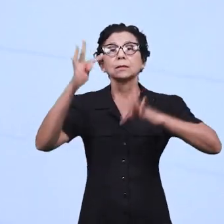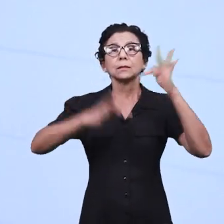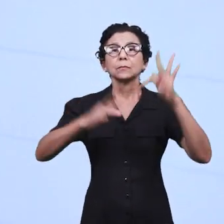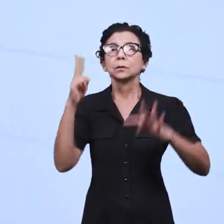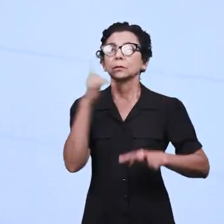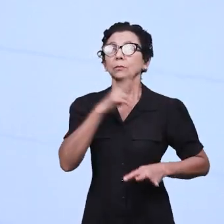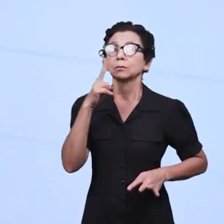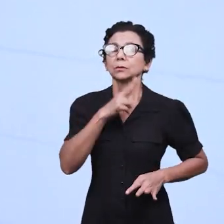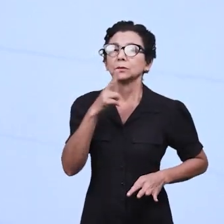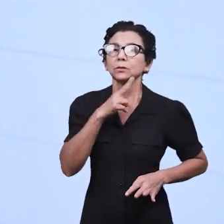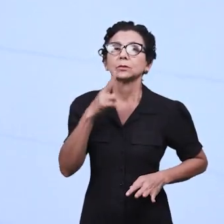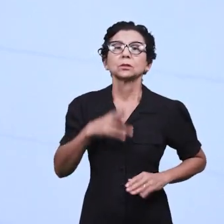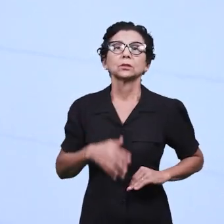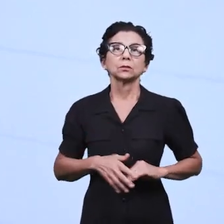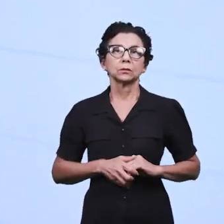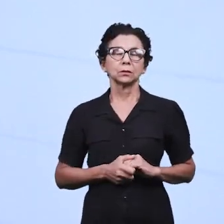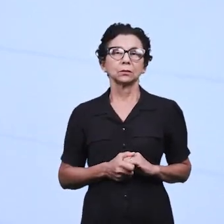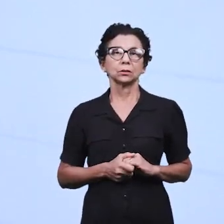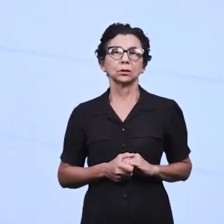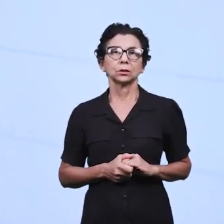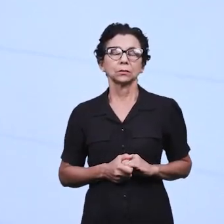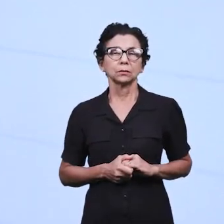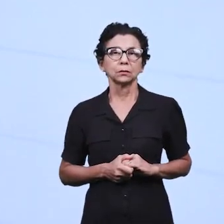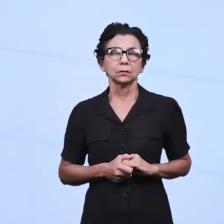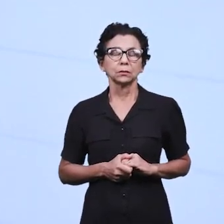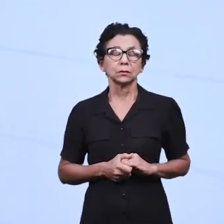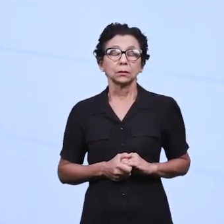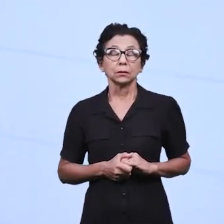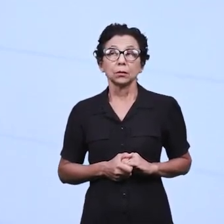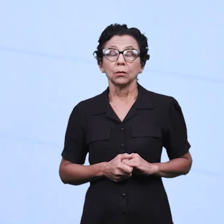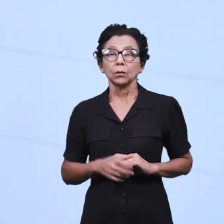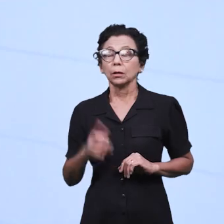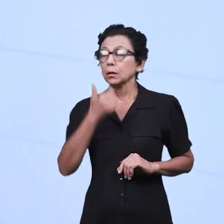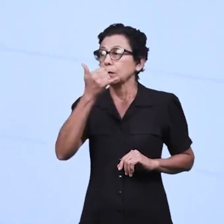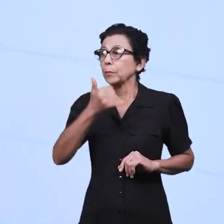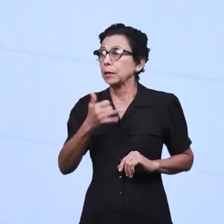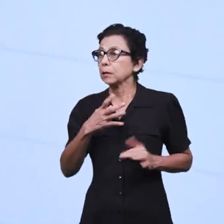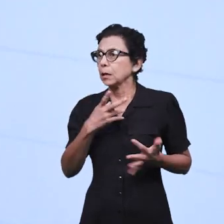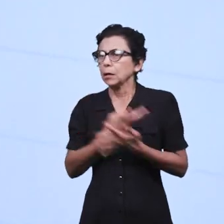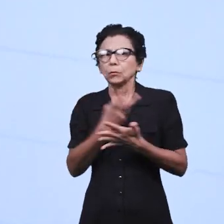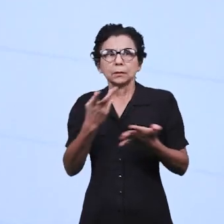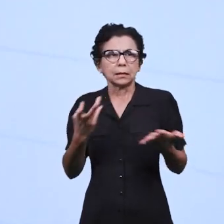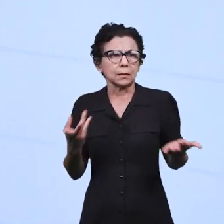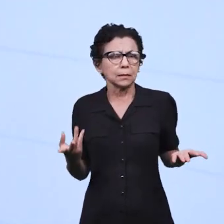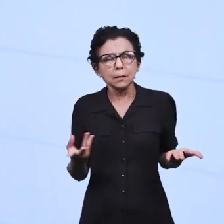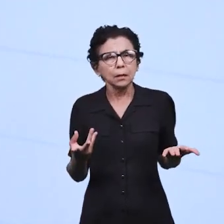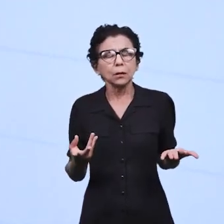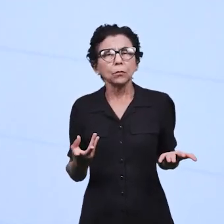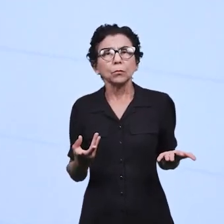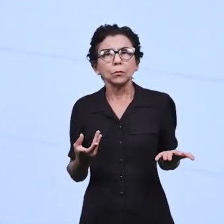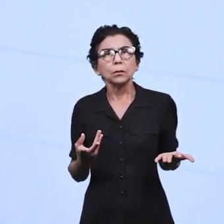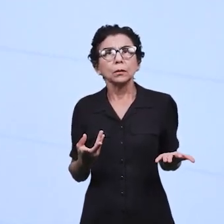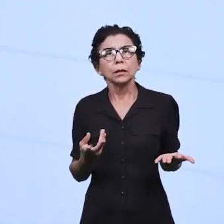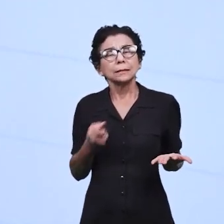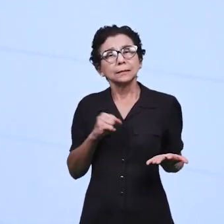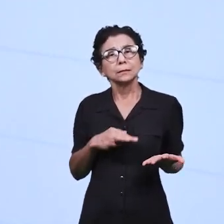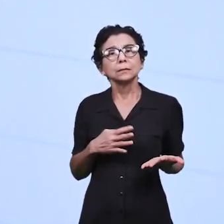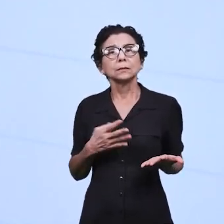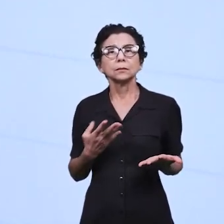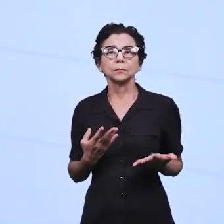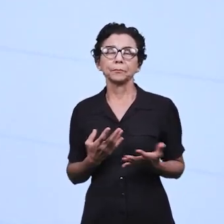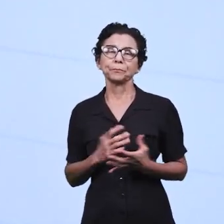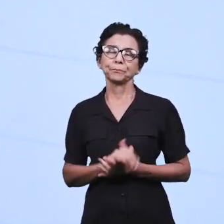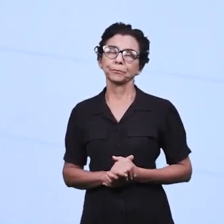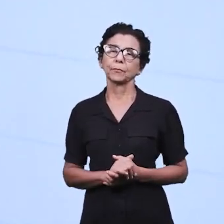daquela urgência que aconteceu, aquela emergência, aquela situação que a gente não esperava, que não é próprio assim, da doença normalmente, se